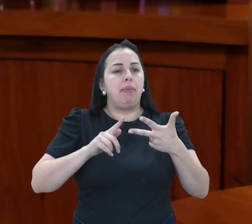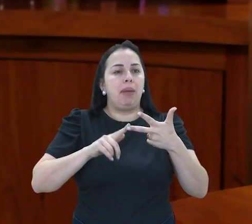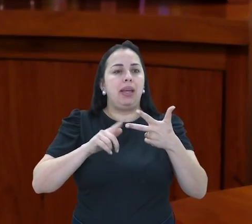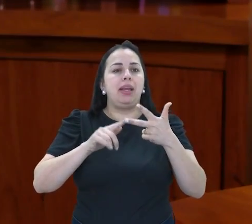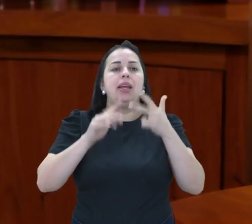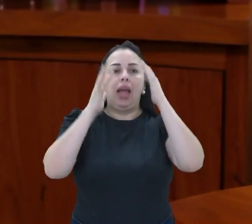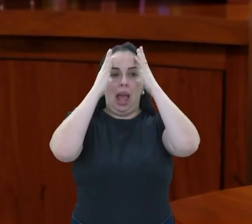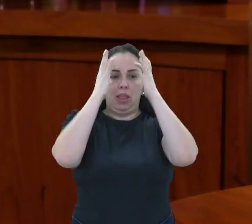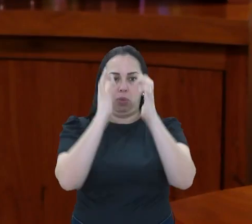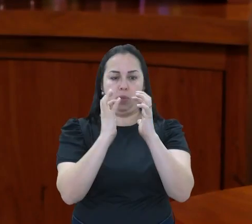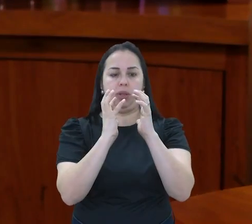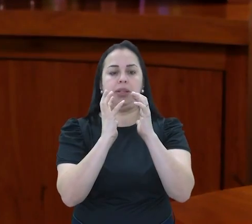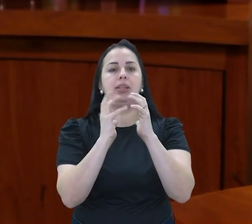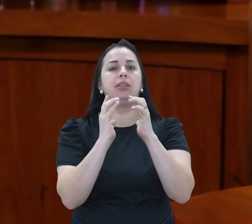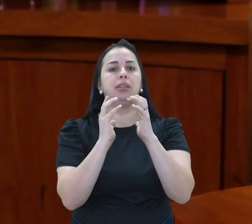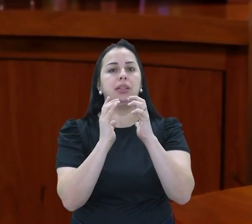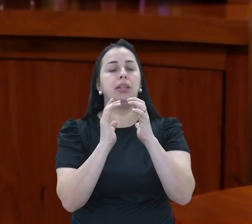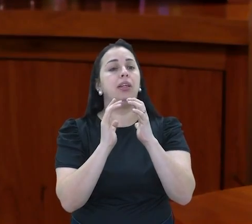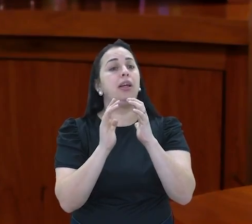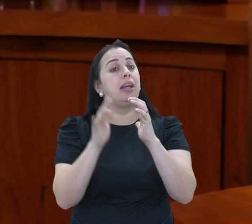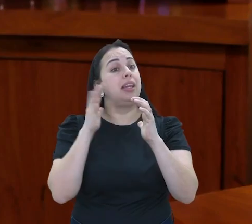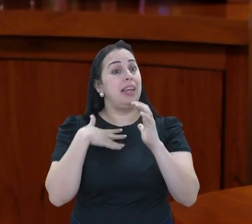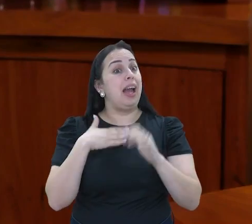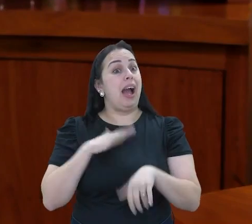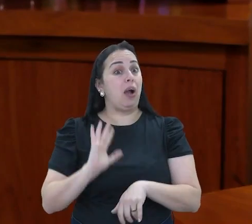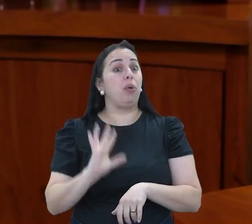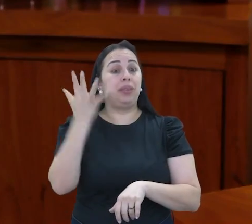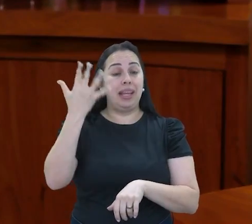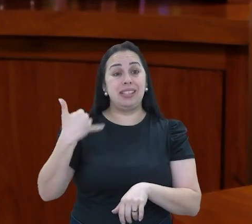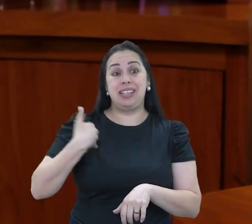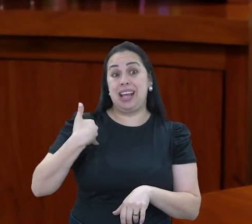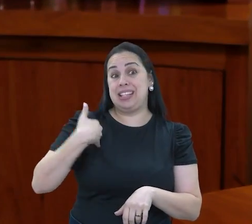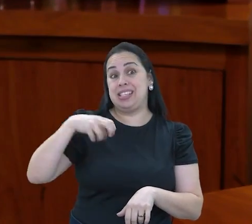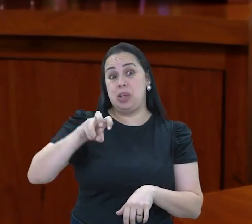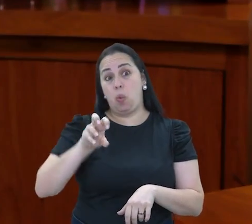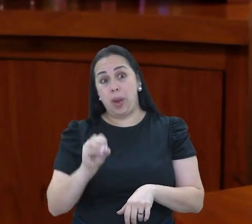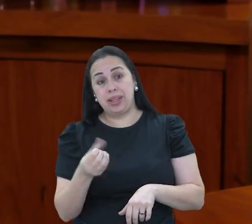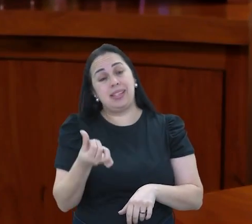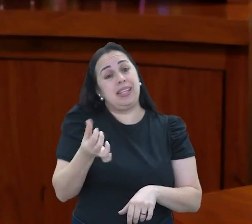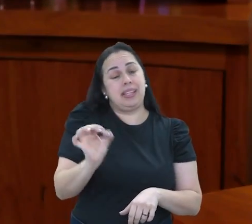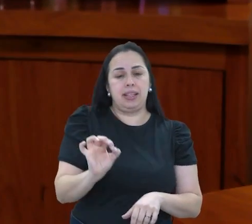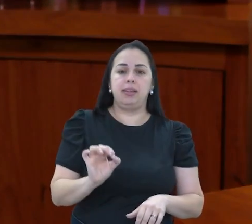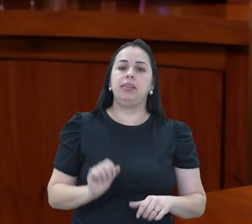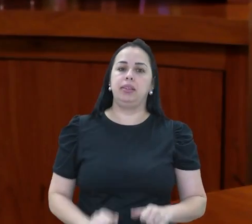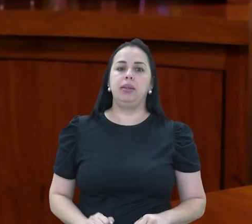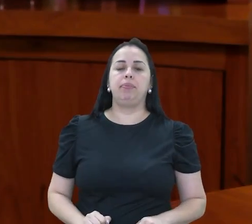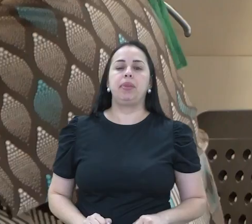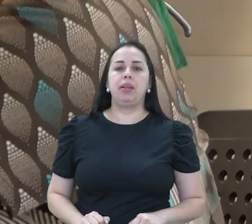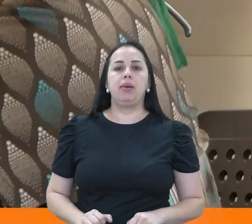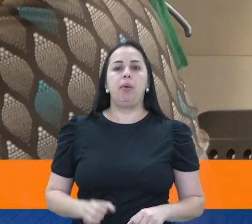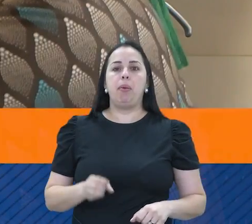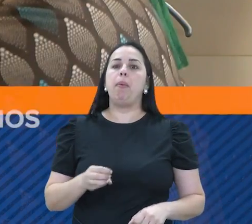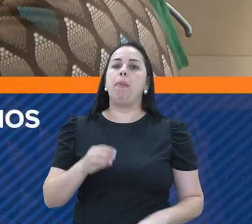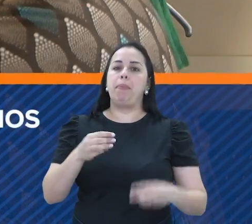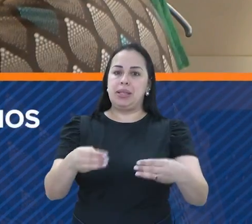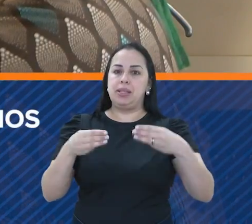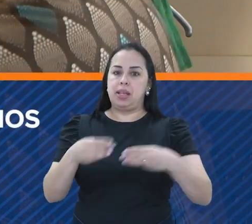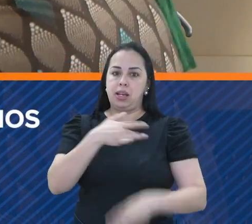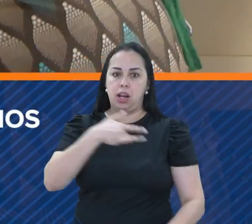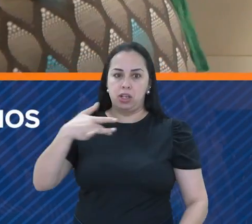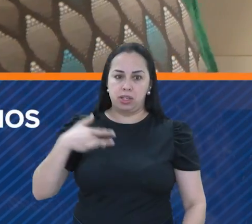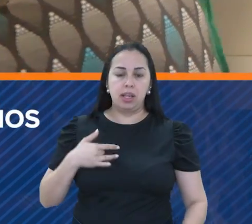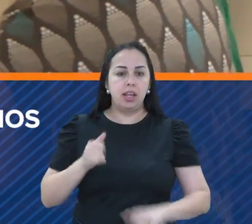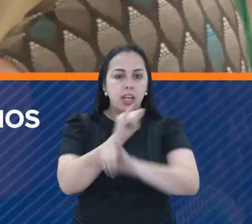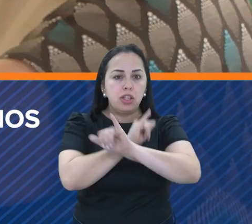existe a doença frontotemporal, que acomete pessoas um pouco mais jovens, 50, 60 anos. Segundo o Ministério